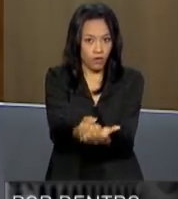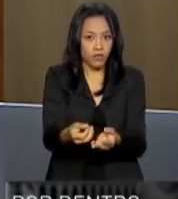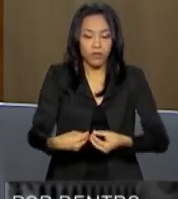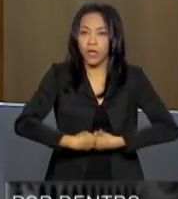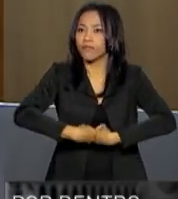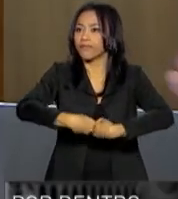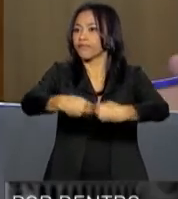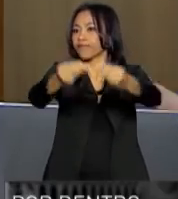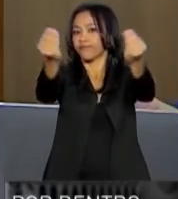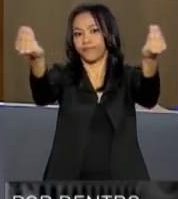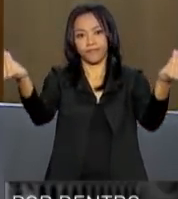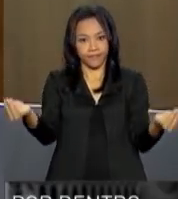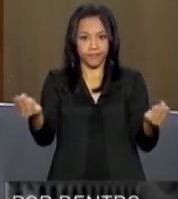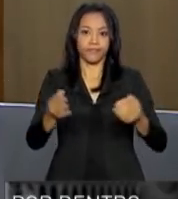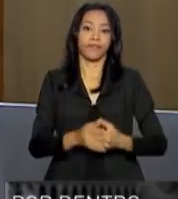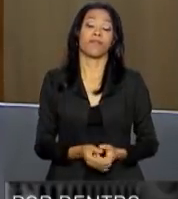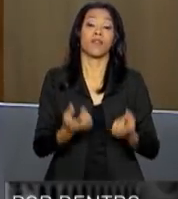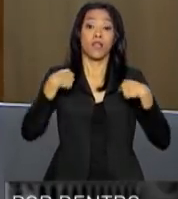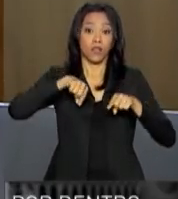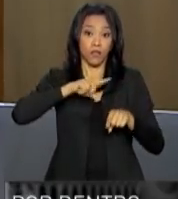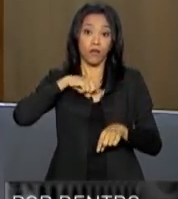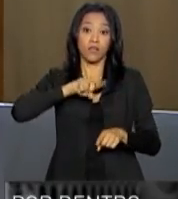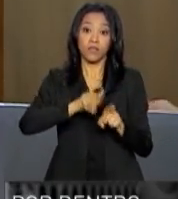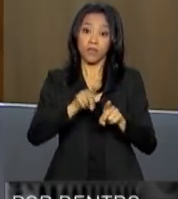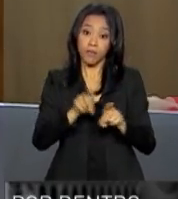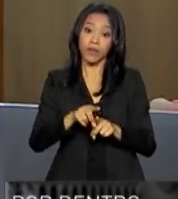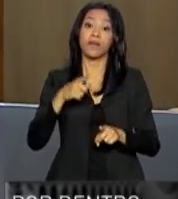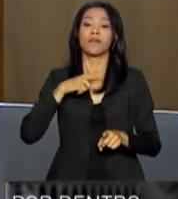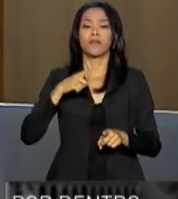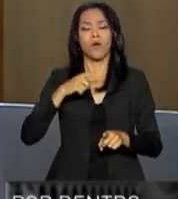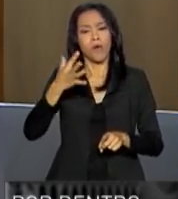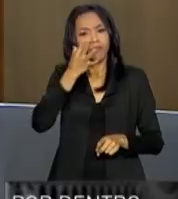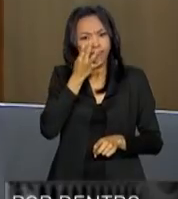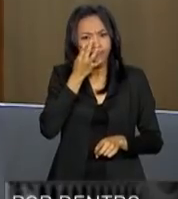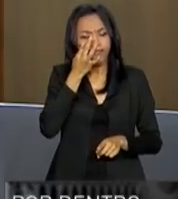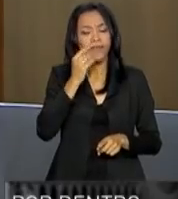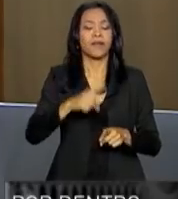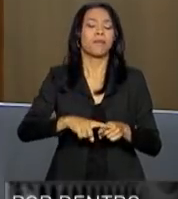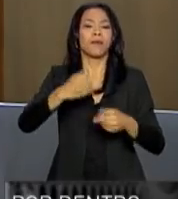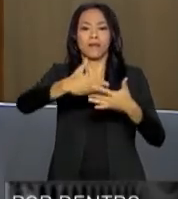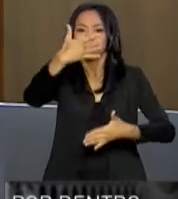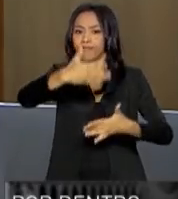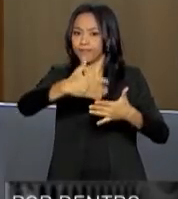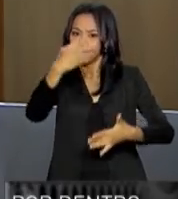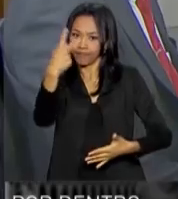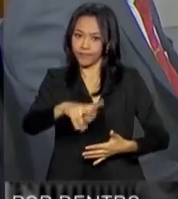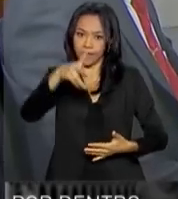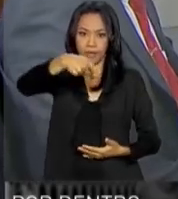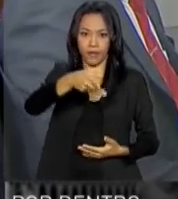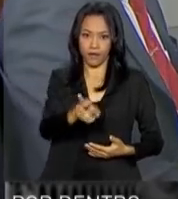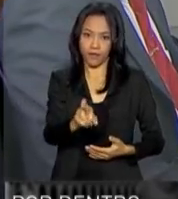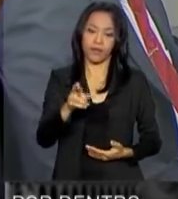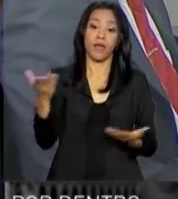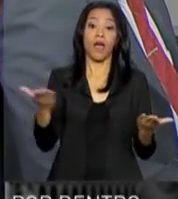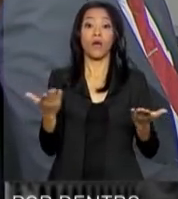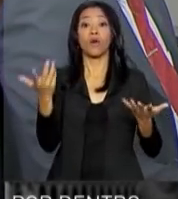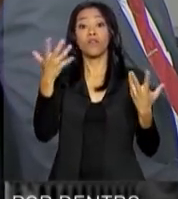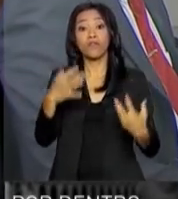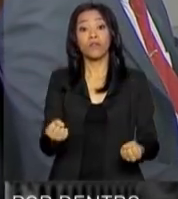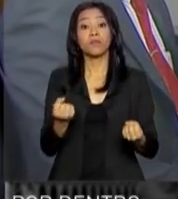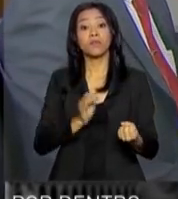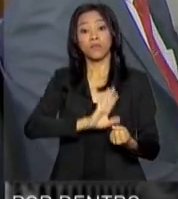de rádio a gente tá vivo também pela página da previdência no facebook bom continuando o nosso giro pelo brasil a gente agora vai até são paulo